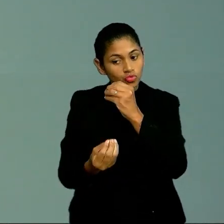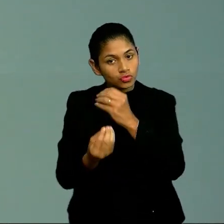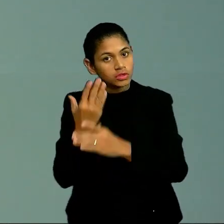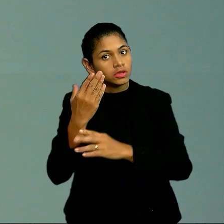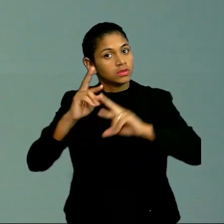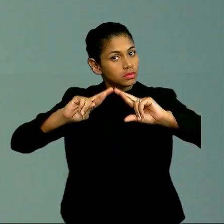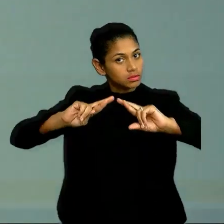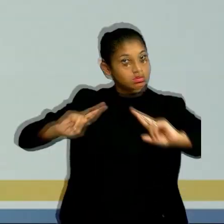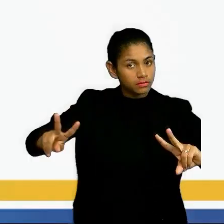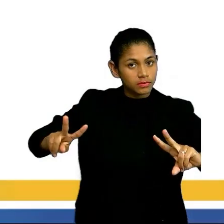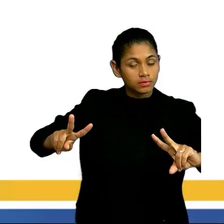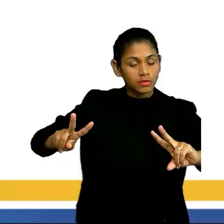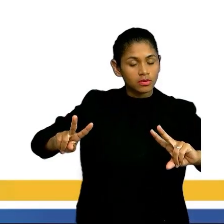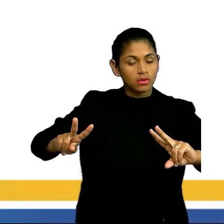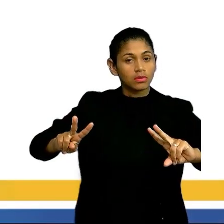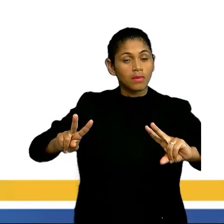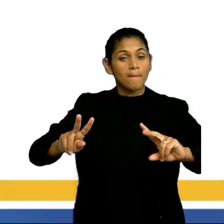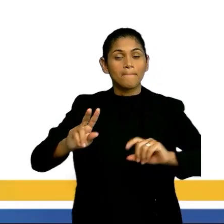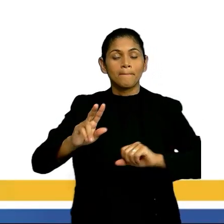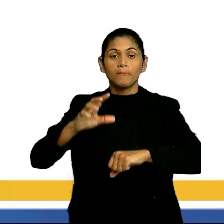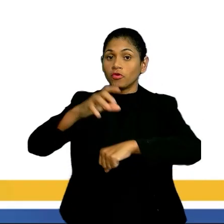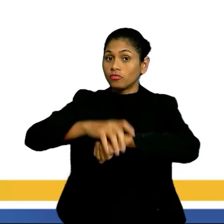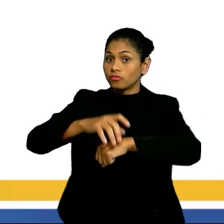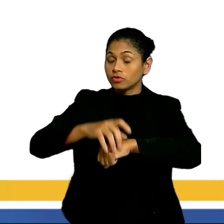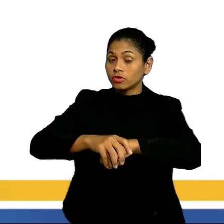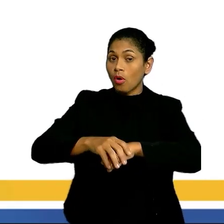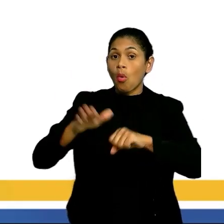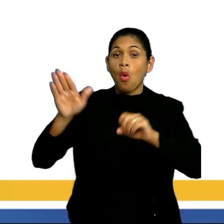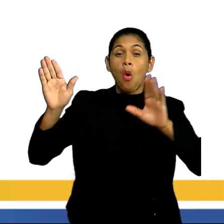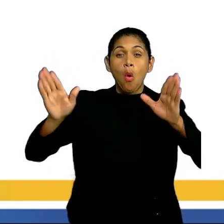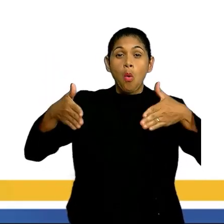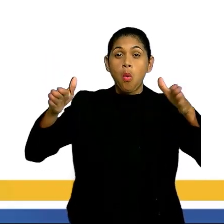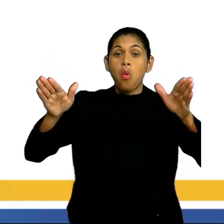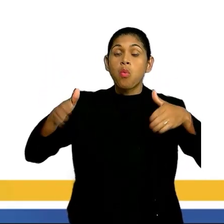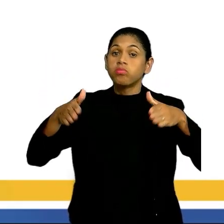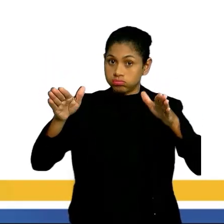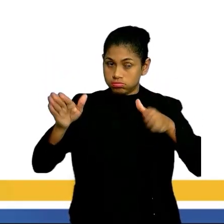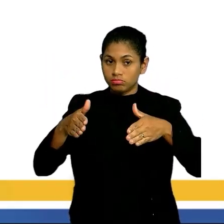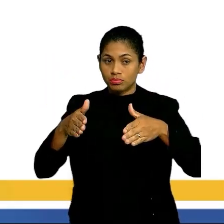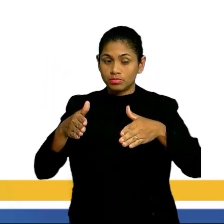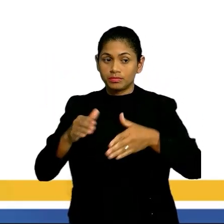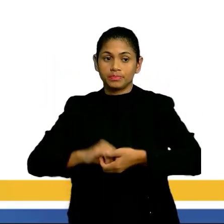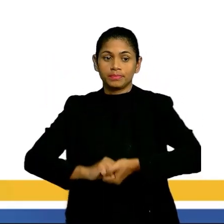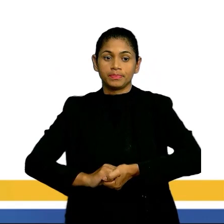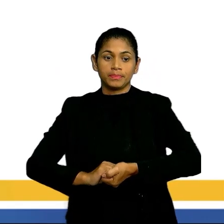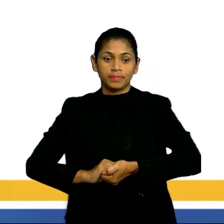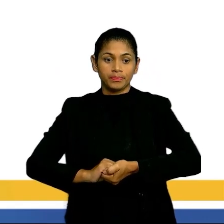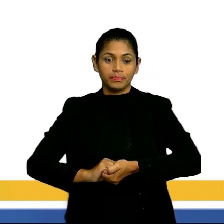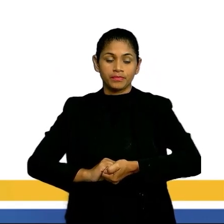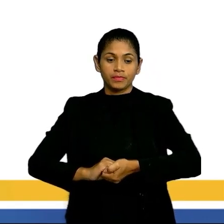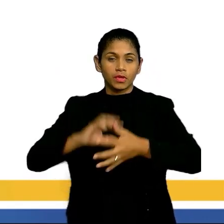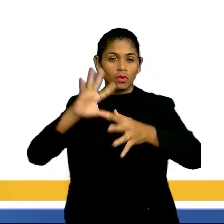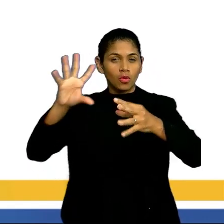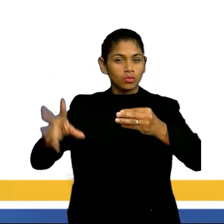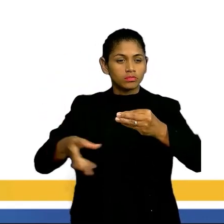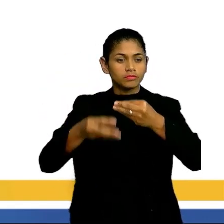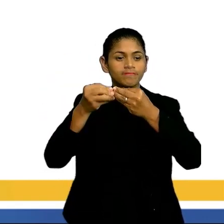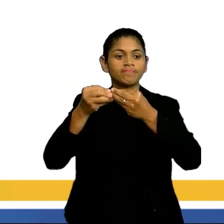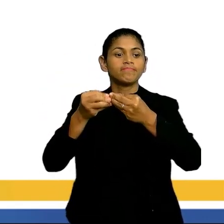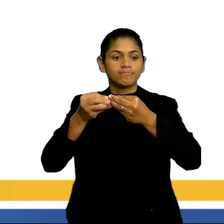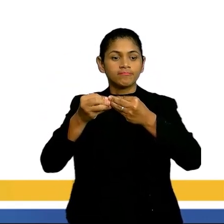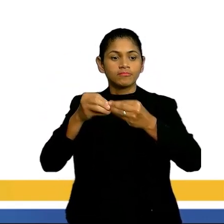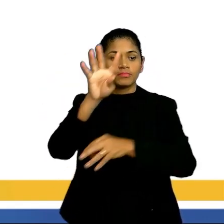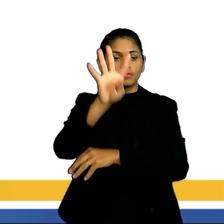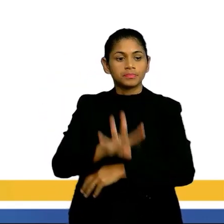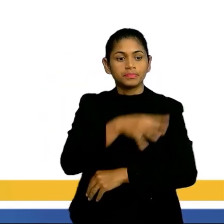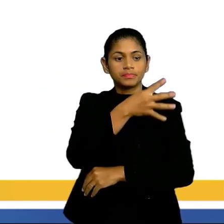de voo, tá? Então, nesse quadro aqui, eu coloquei para vocês o resumo, comparando os